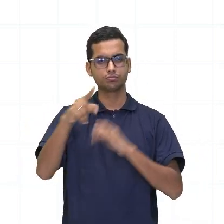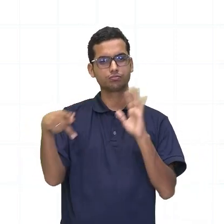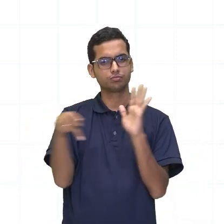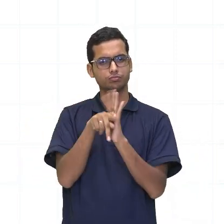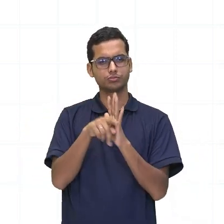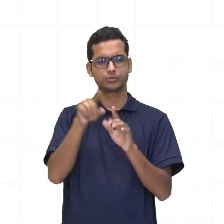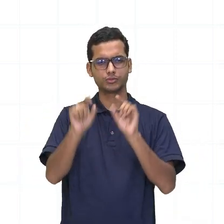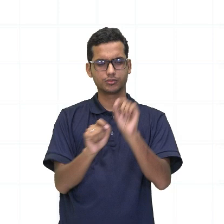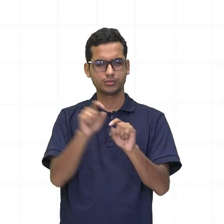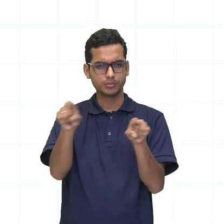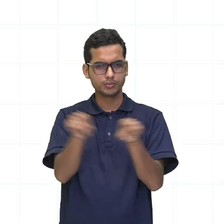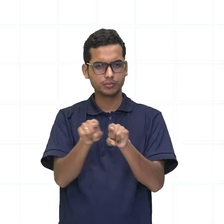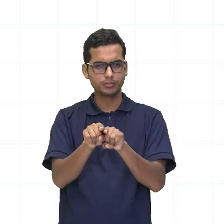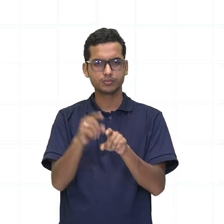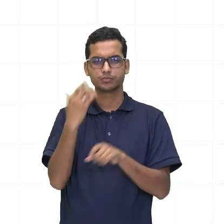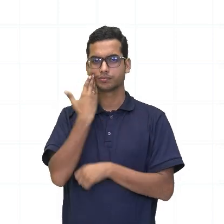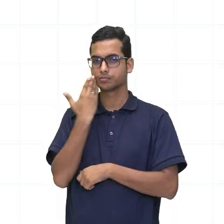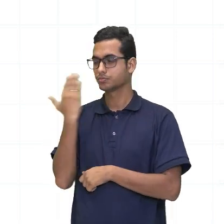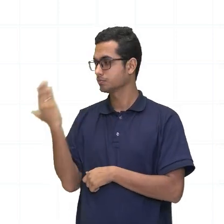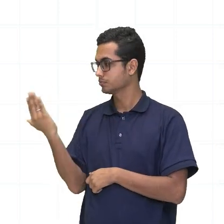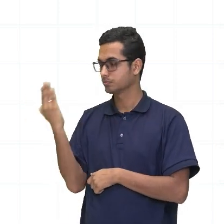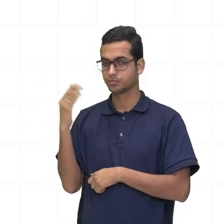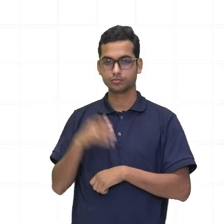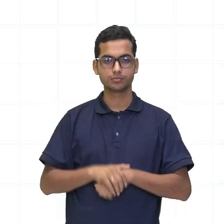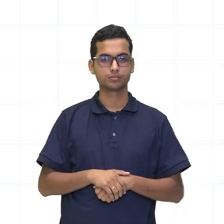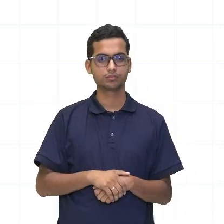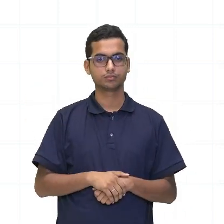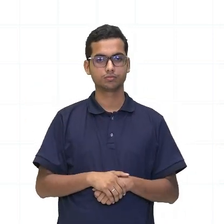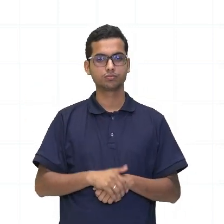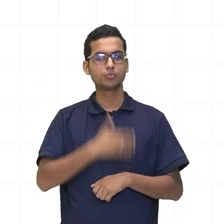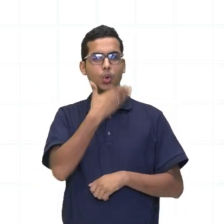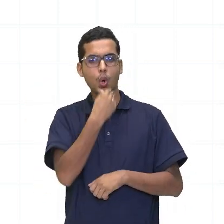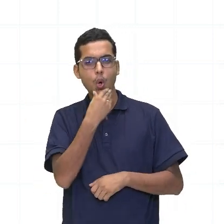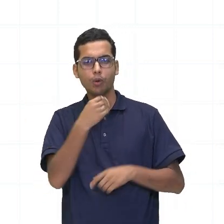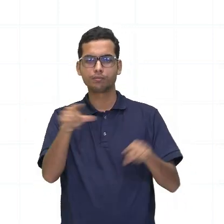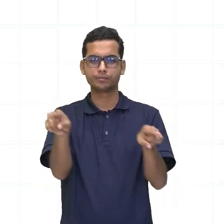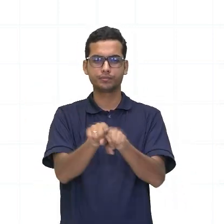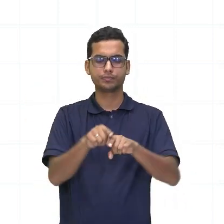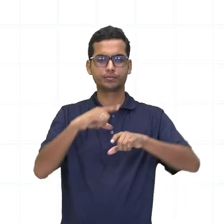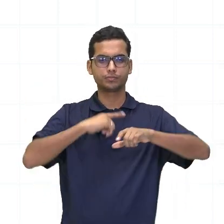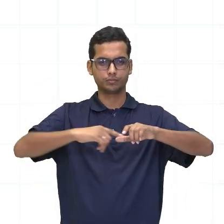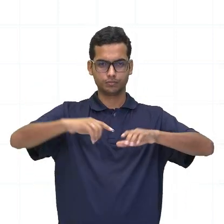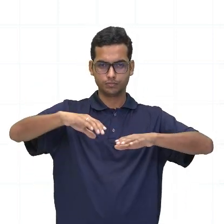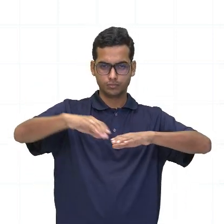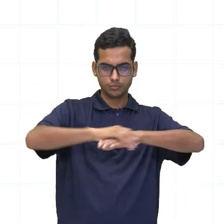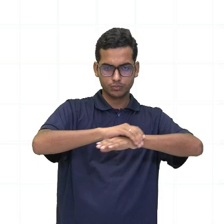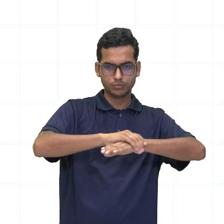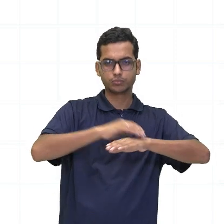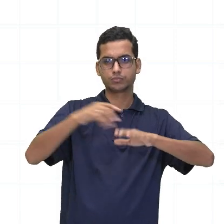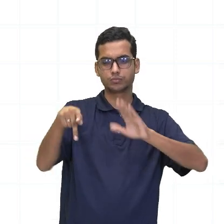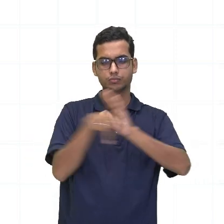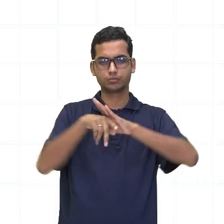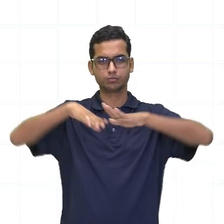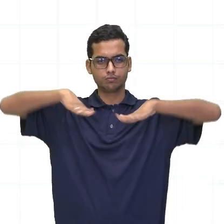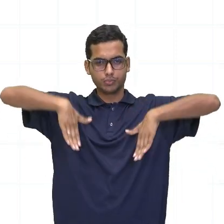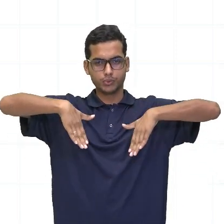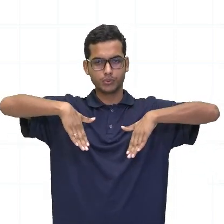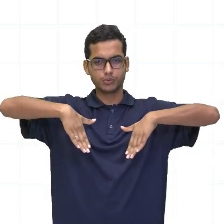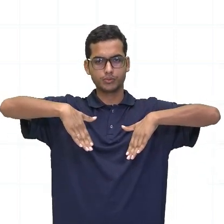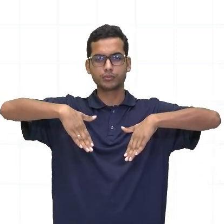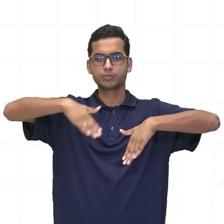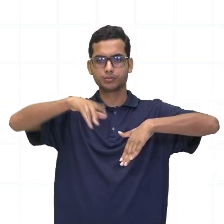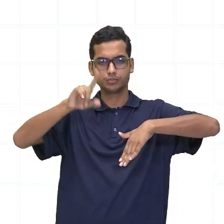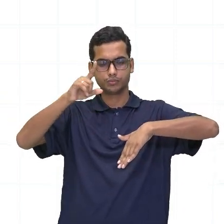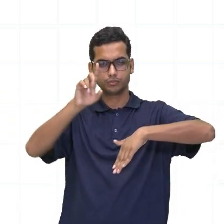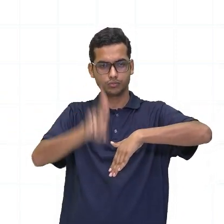O cavalheiro também, os passos, a sapatilha, que é denominada sapatilha de ponta, que ela fica, então,